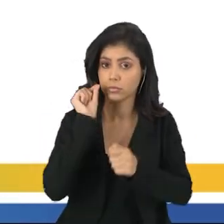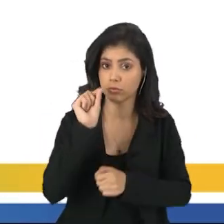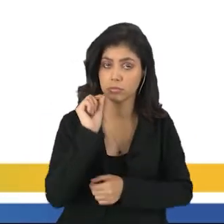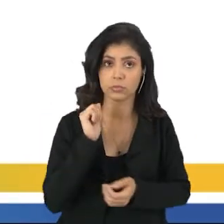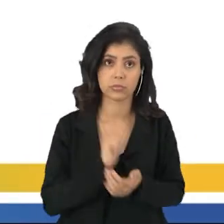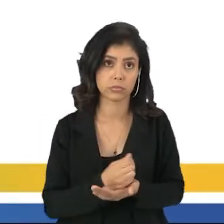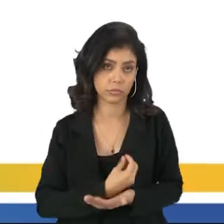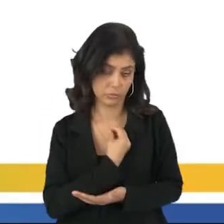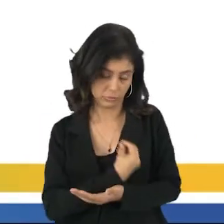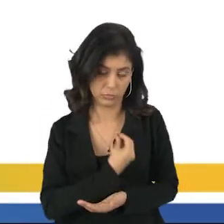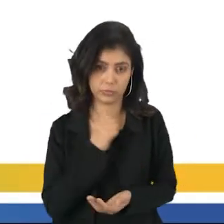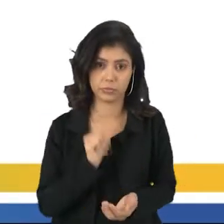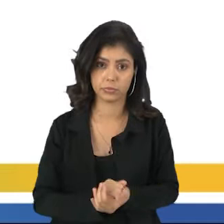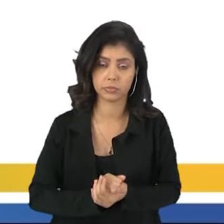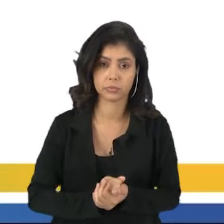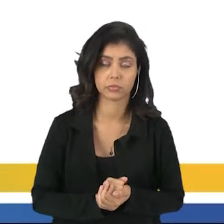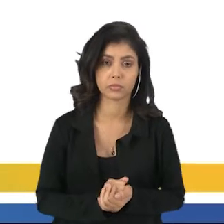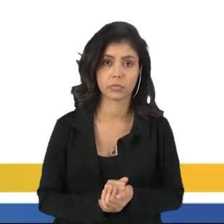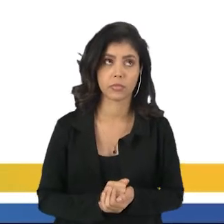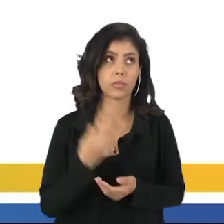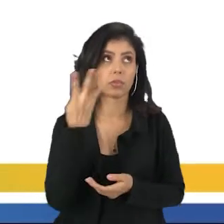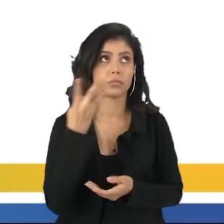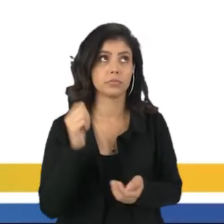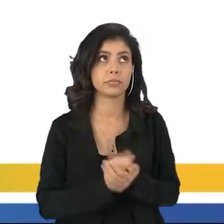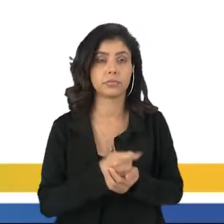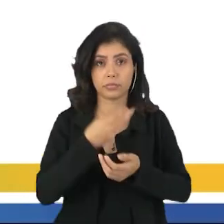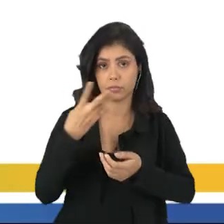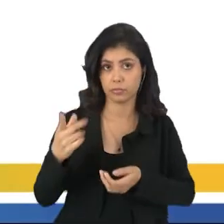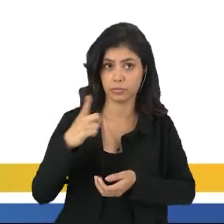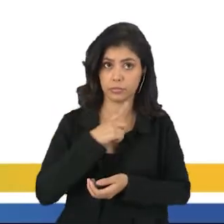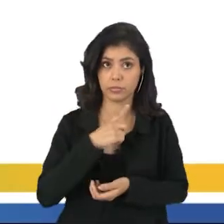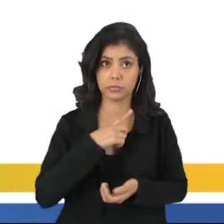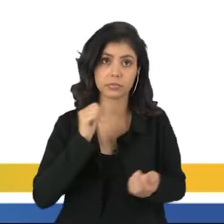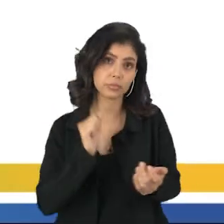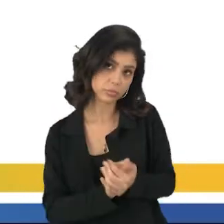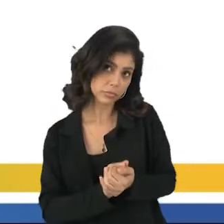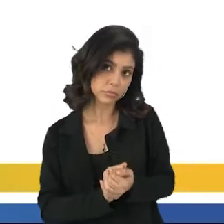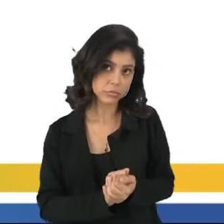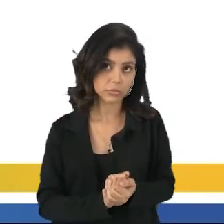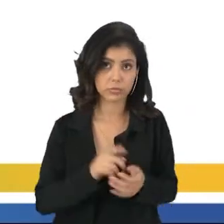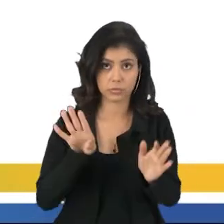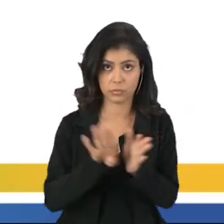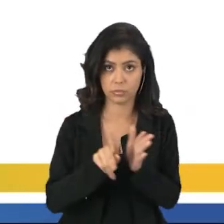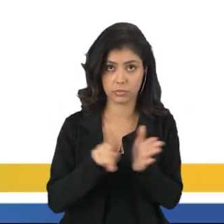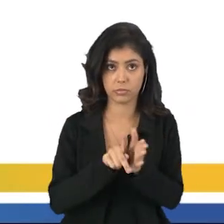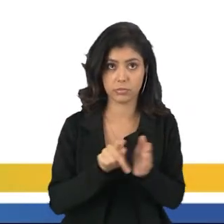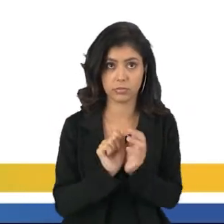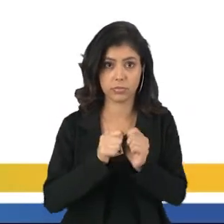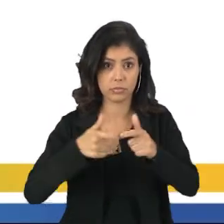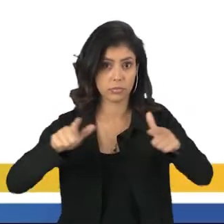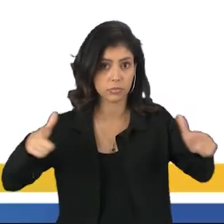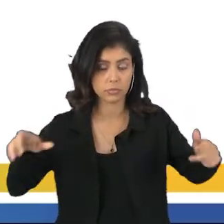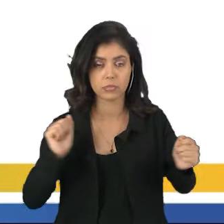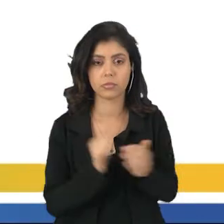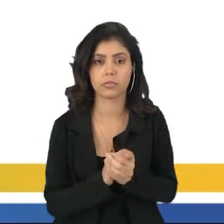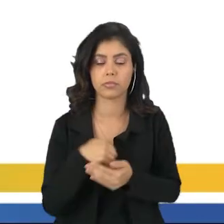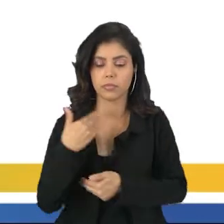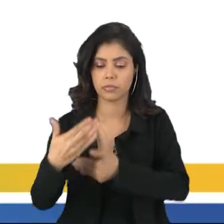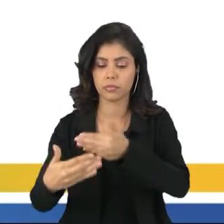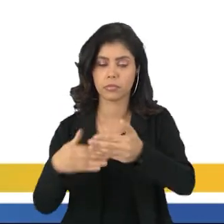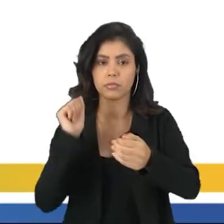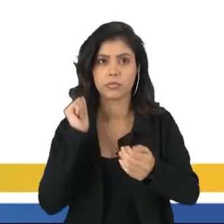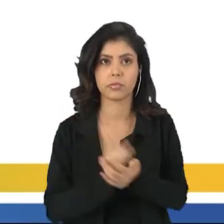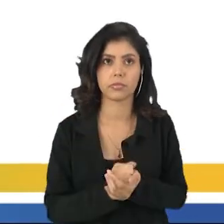estivesse presente nos 4 cantos do planeta. Então o modo de vida do europeu se expande como mais